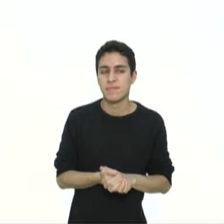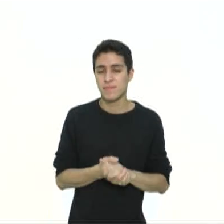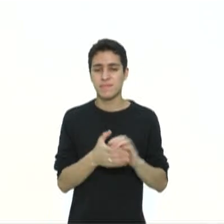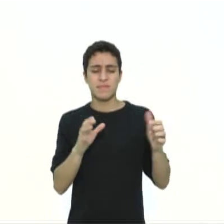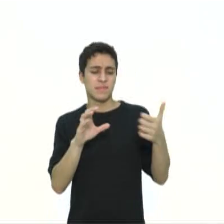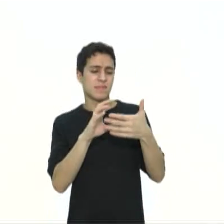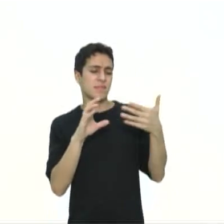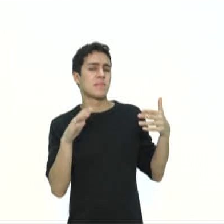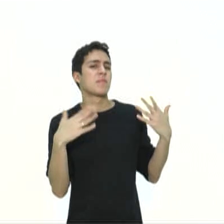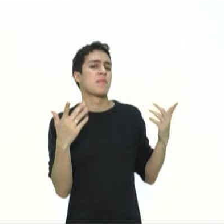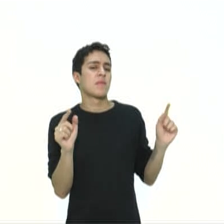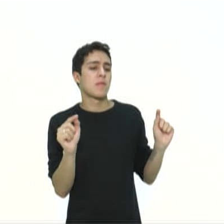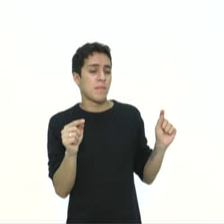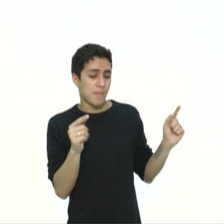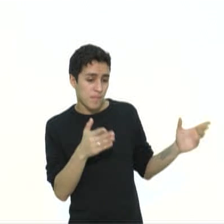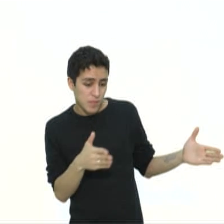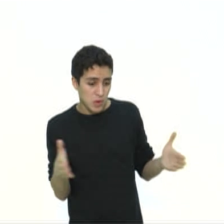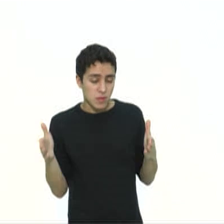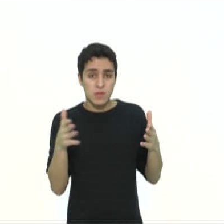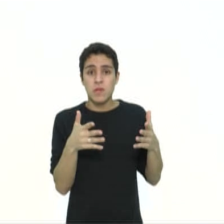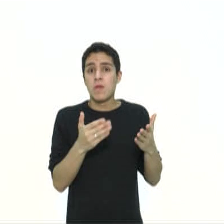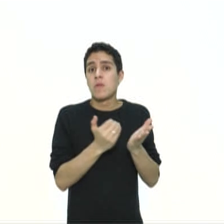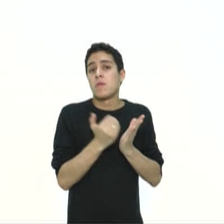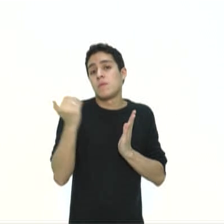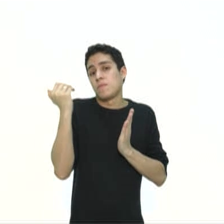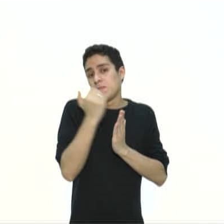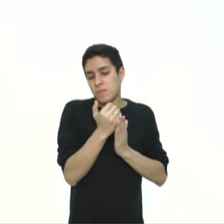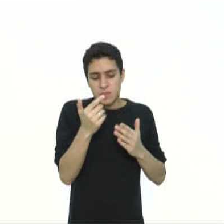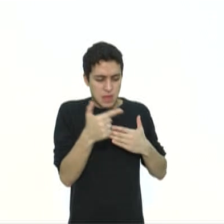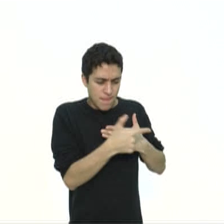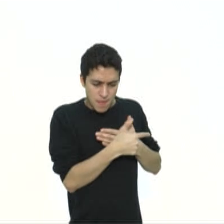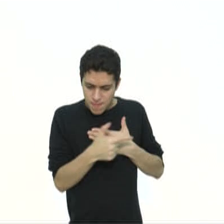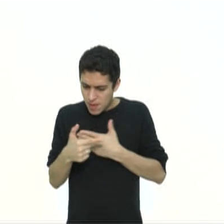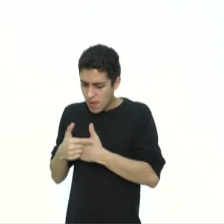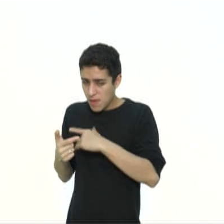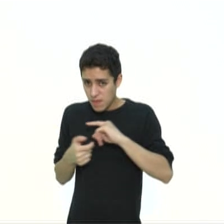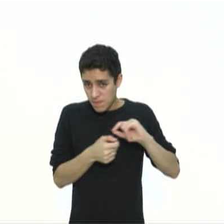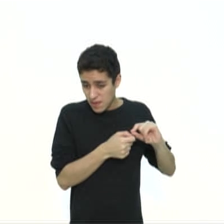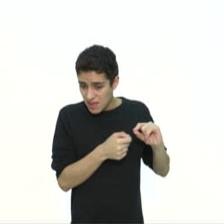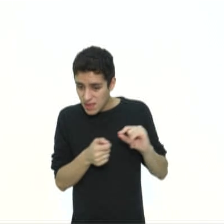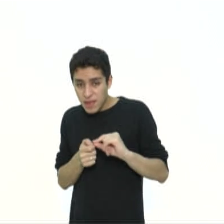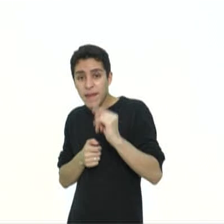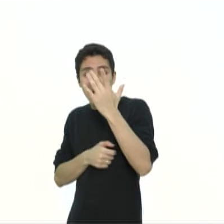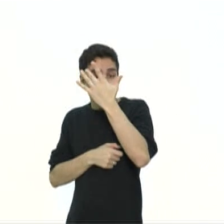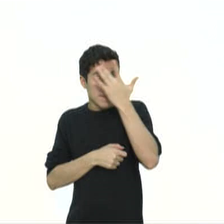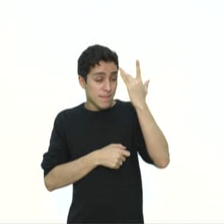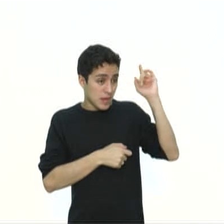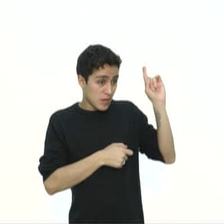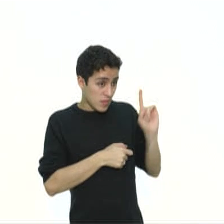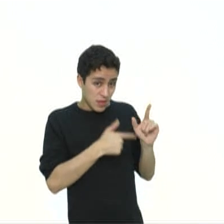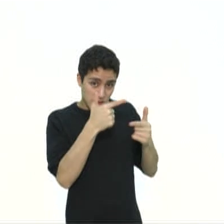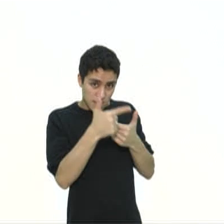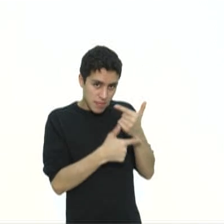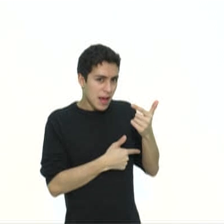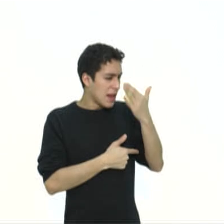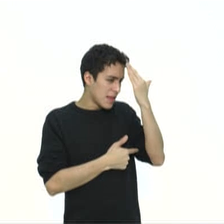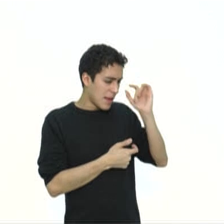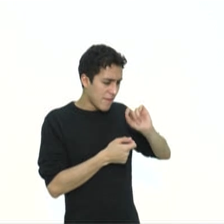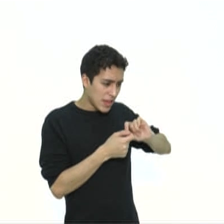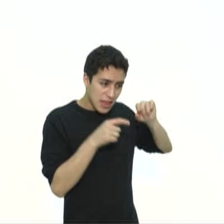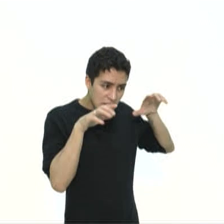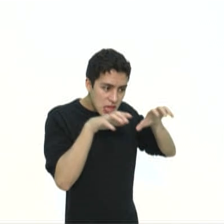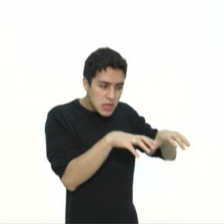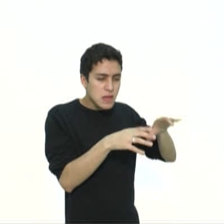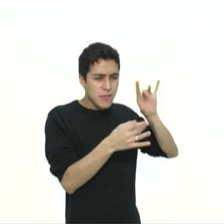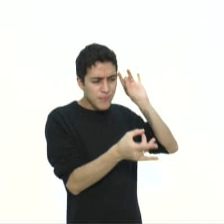questionário produção em larga escala divisão social do trabalho os trabalhadores especializados na operação de determinados tipos